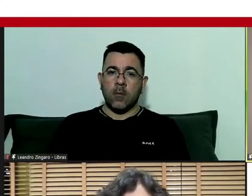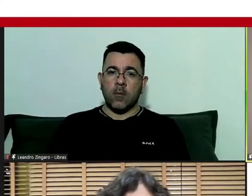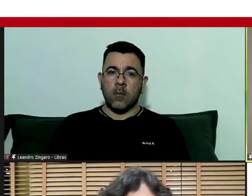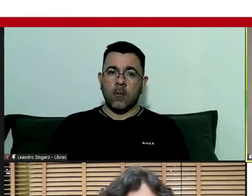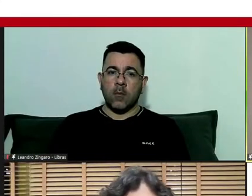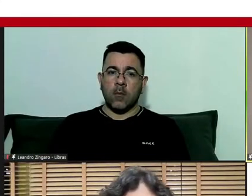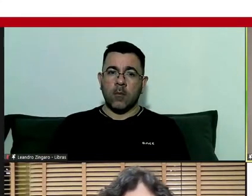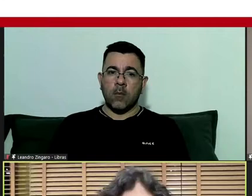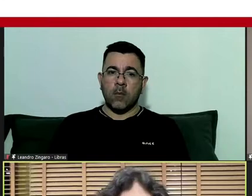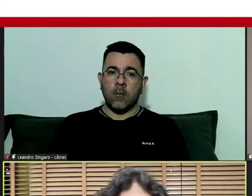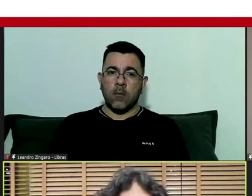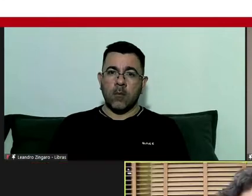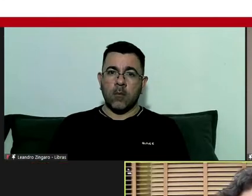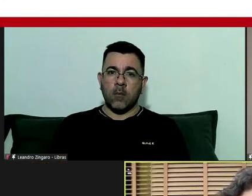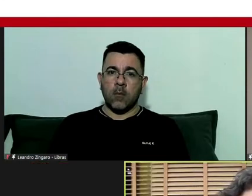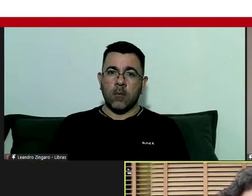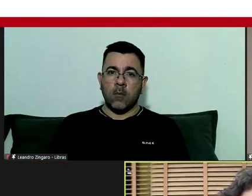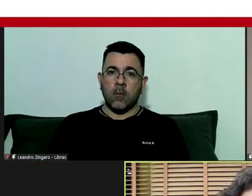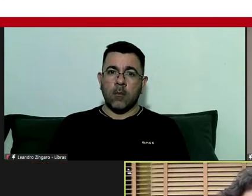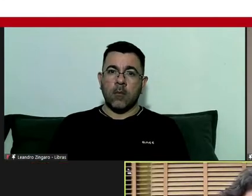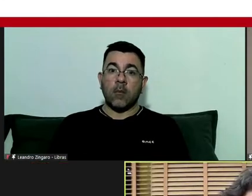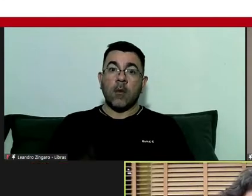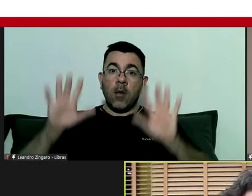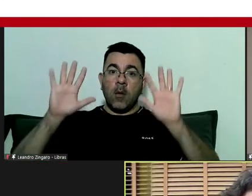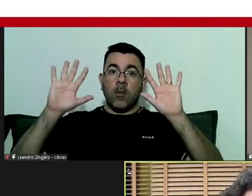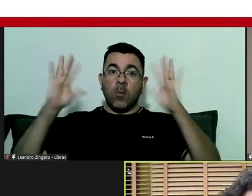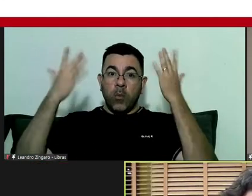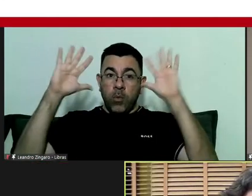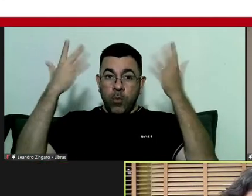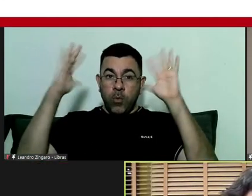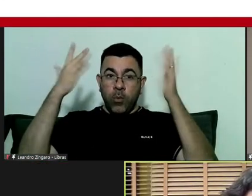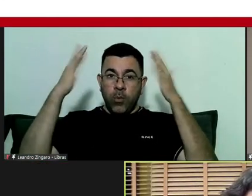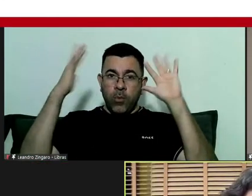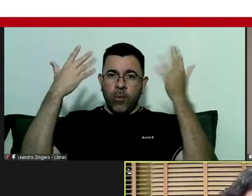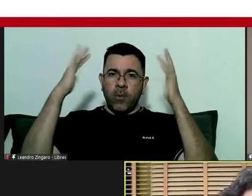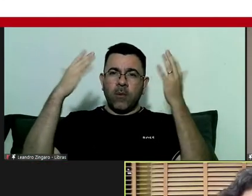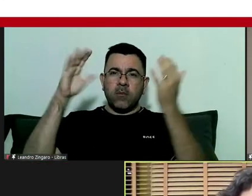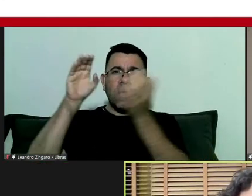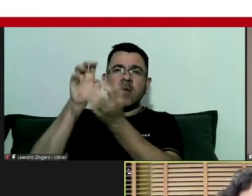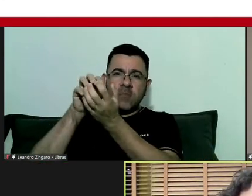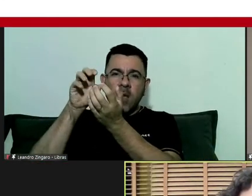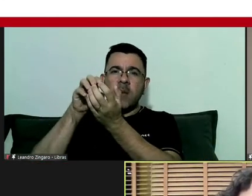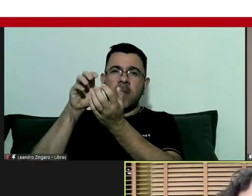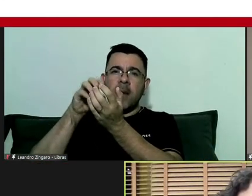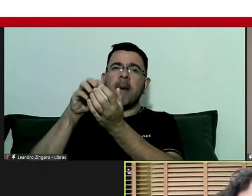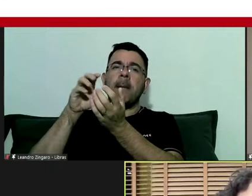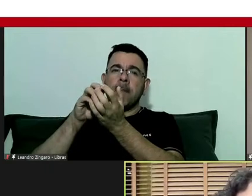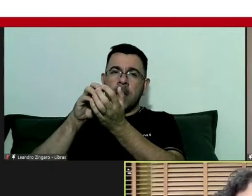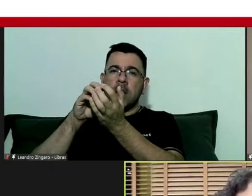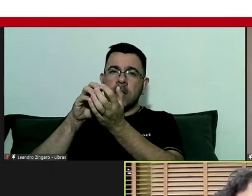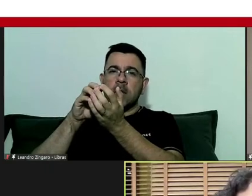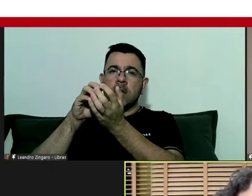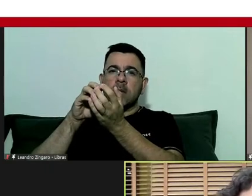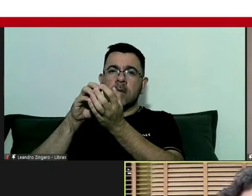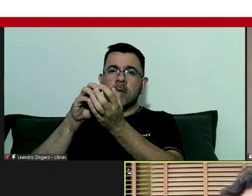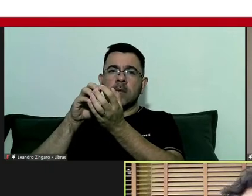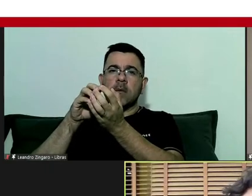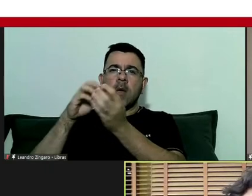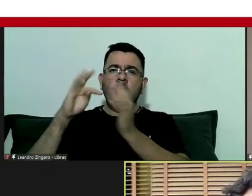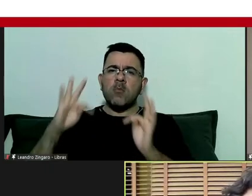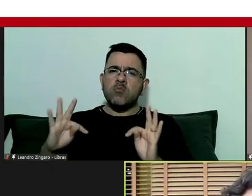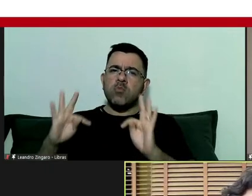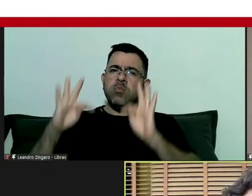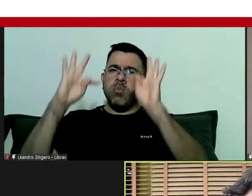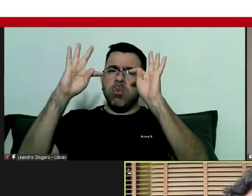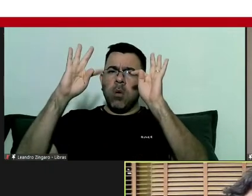a gente parabéns a ente usando em sua Plenitude